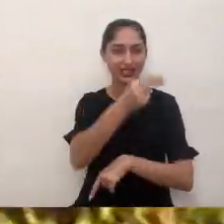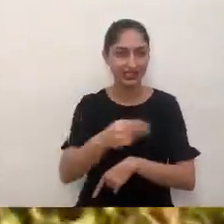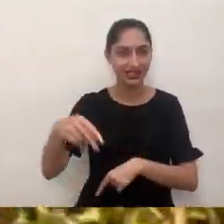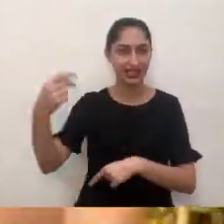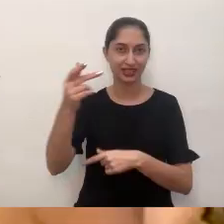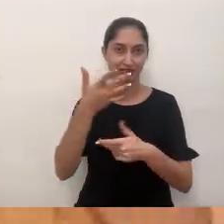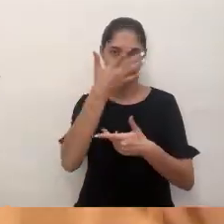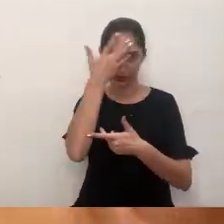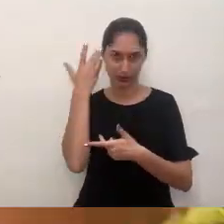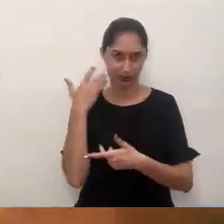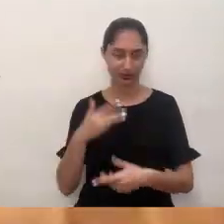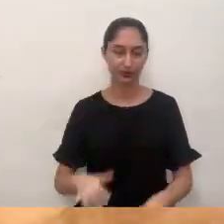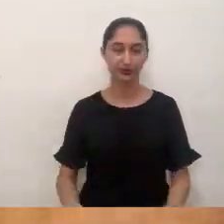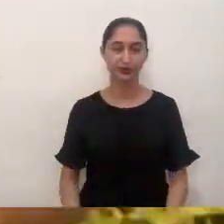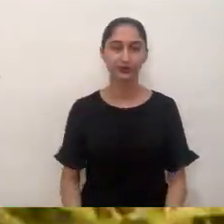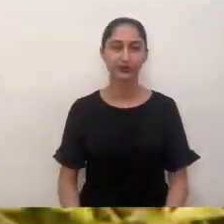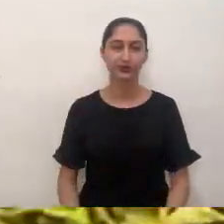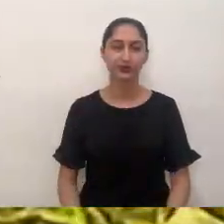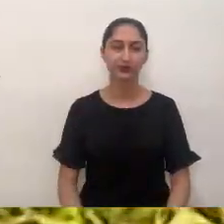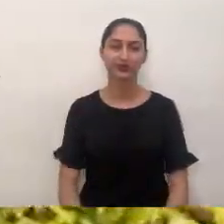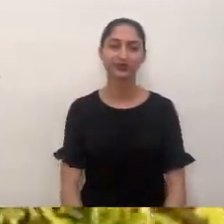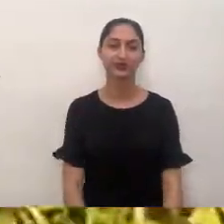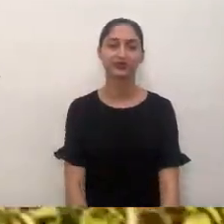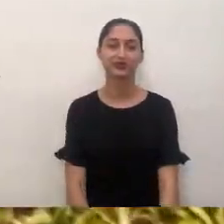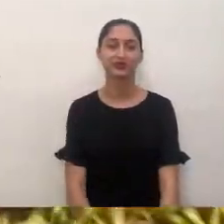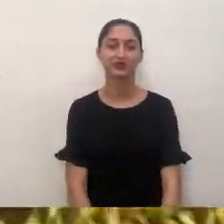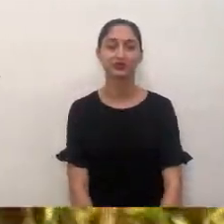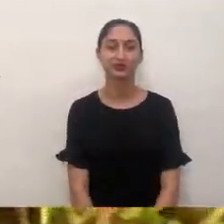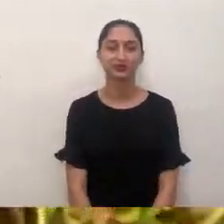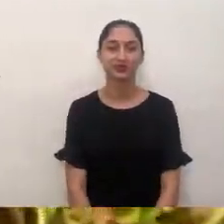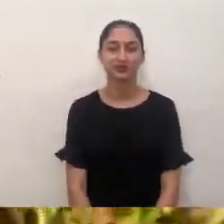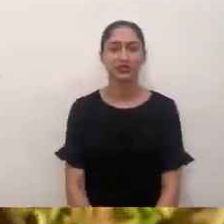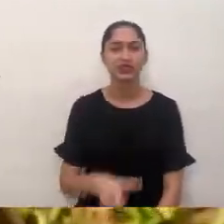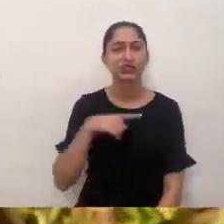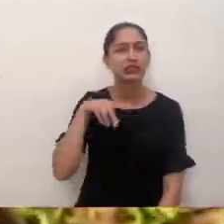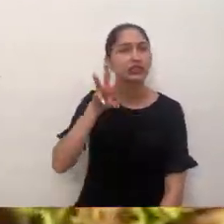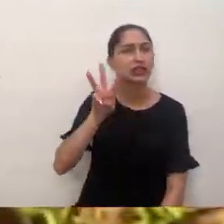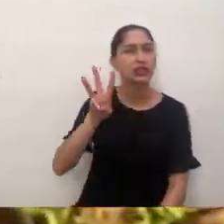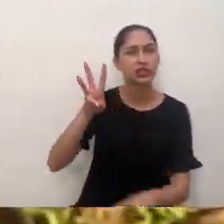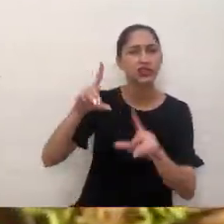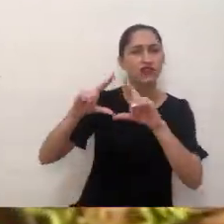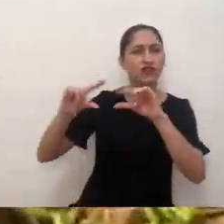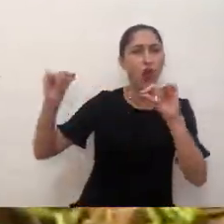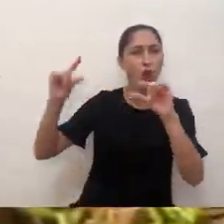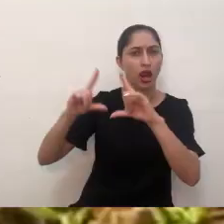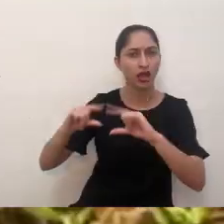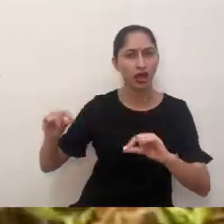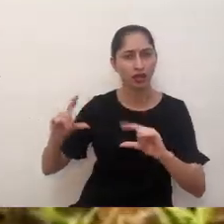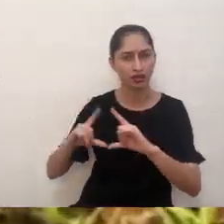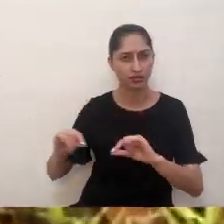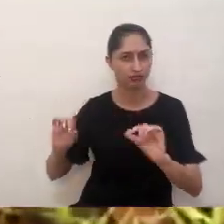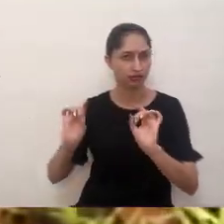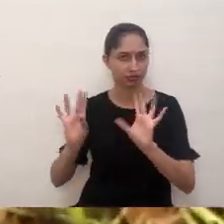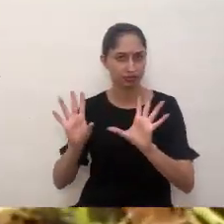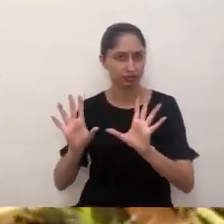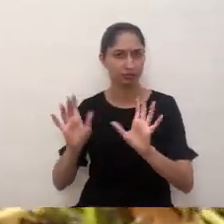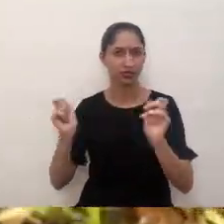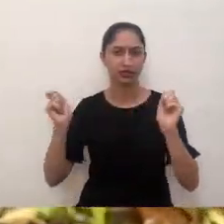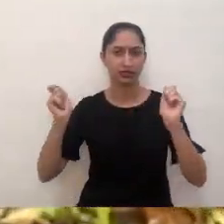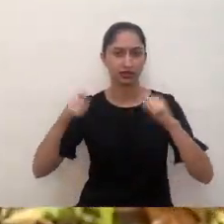a gente come e é mocinha. A gente pega três folhinhas dele e dá para benzer para